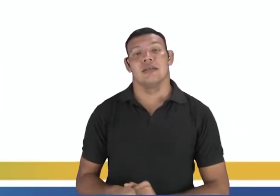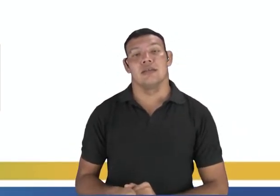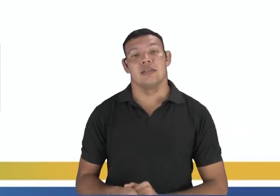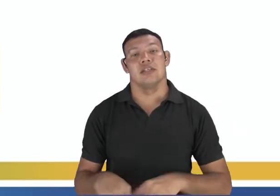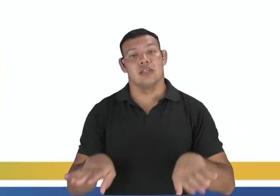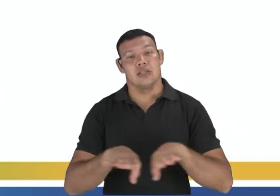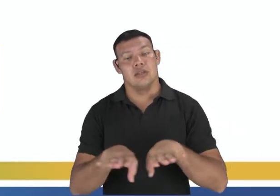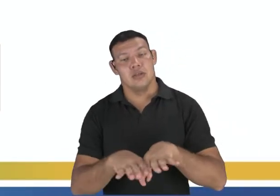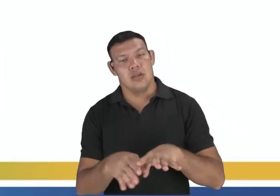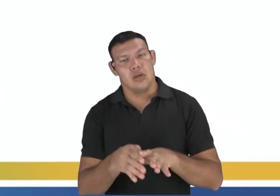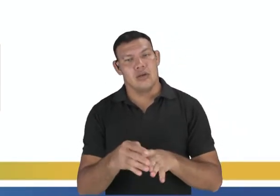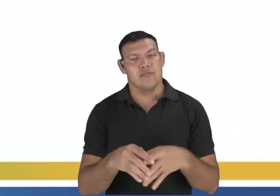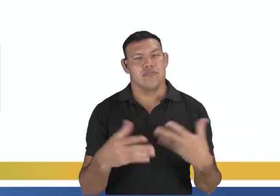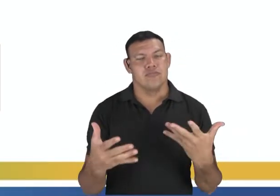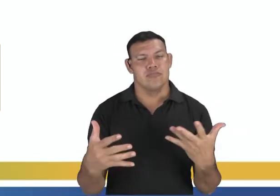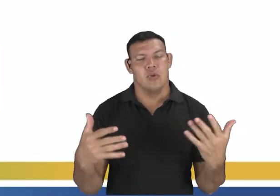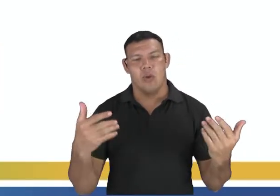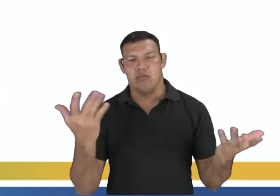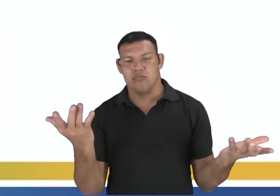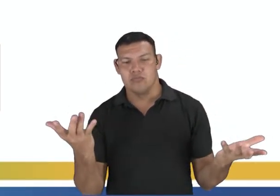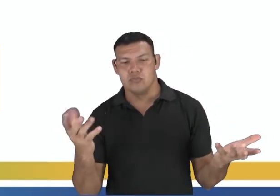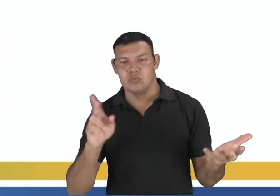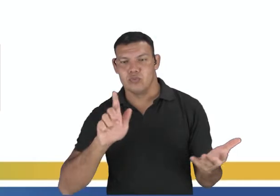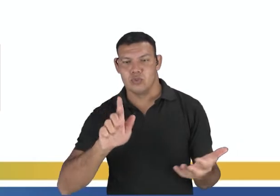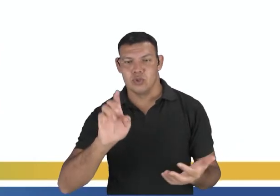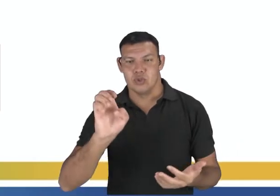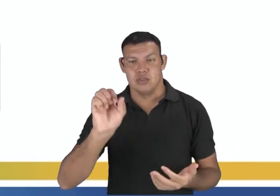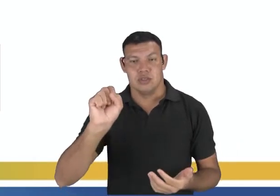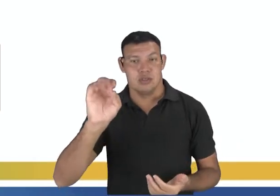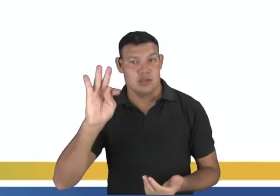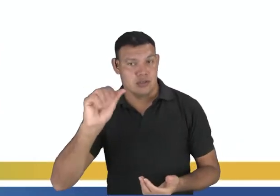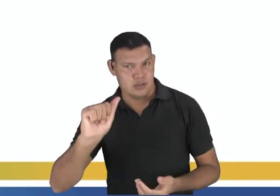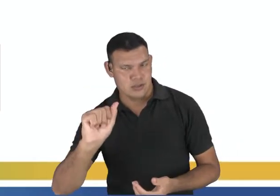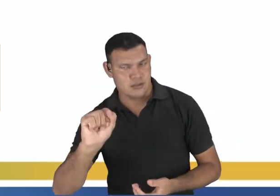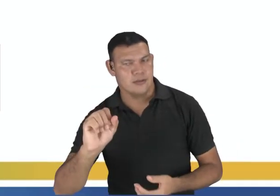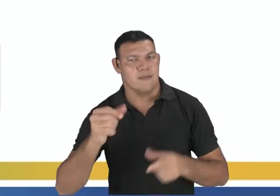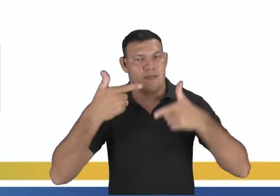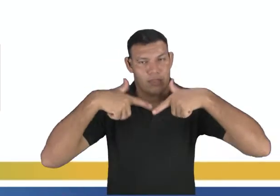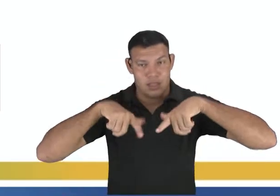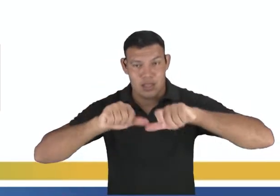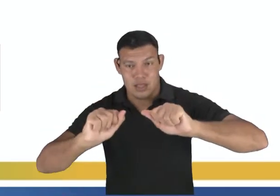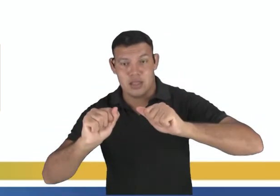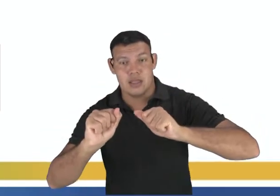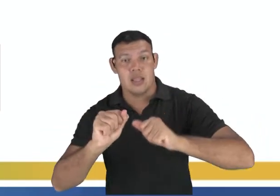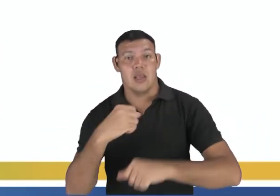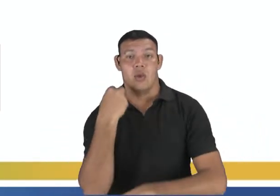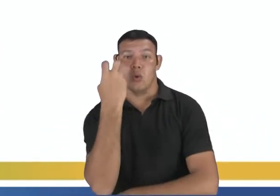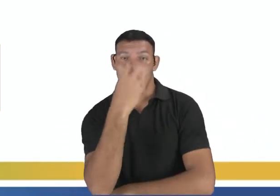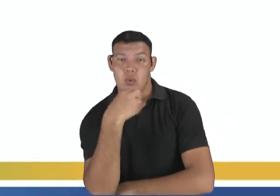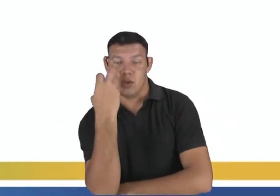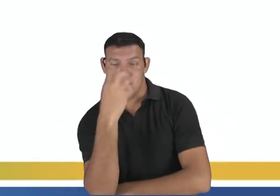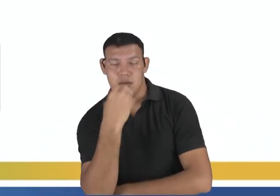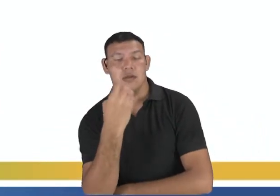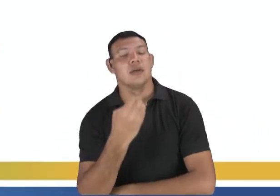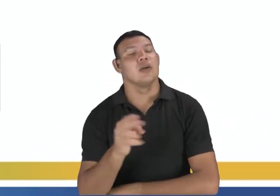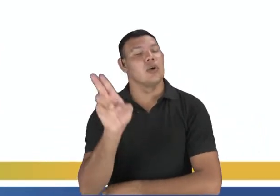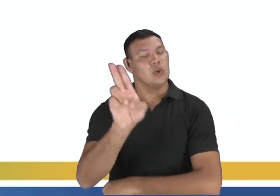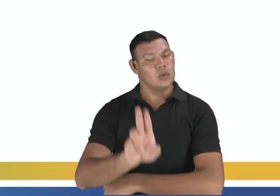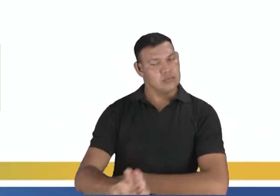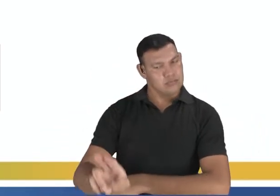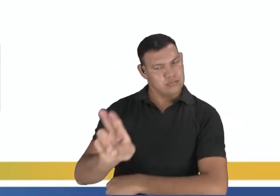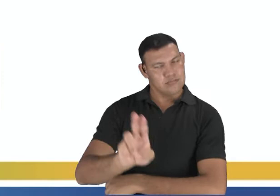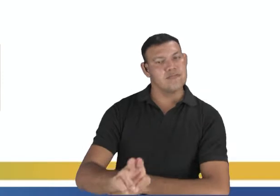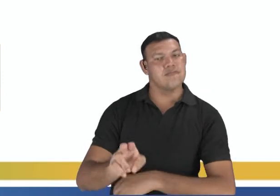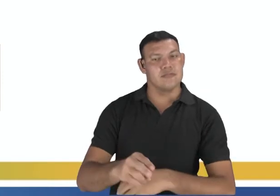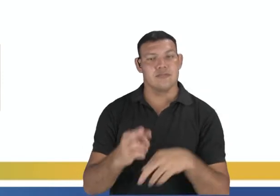voz contribuem para a clareza da comunicação. Nesse sentido, a linguagem oral usa recursos diferentes